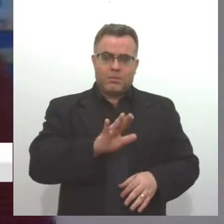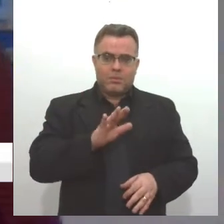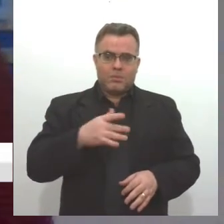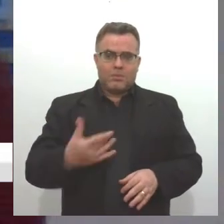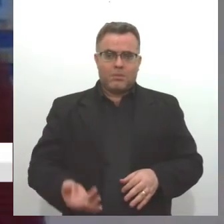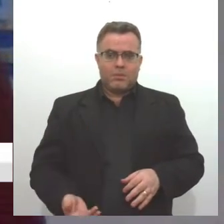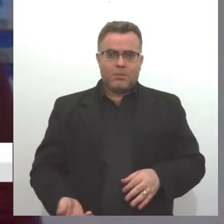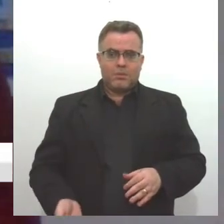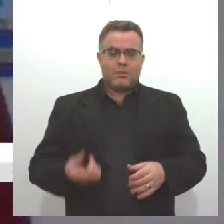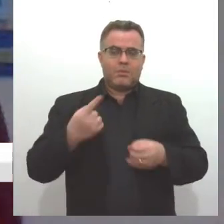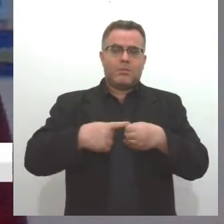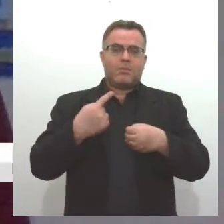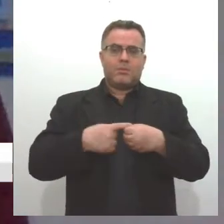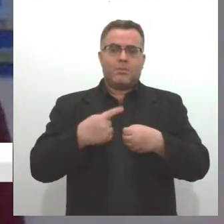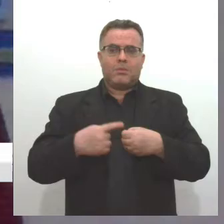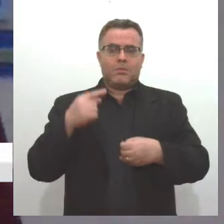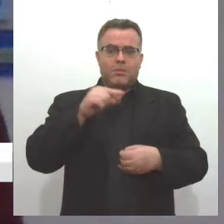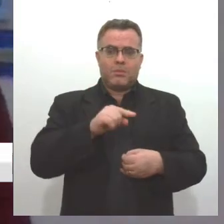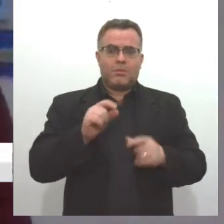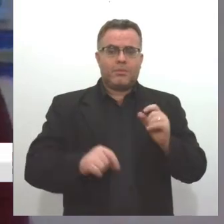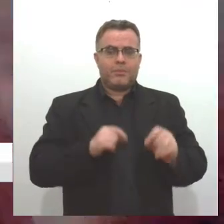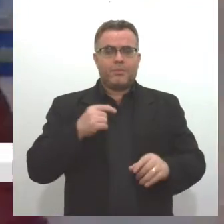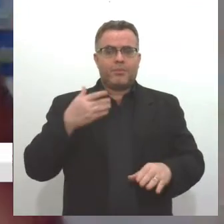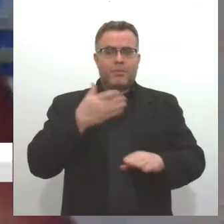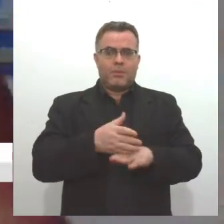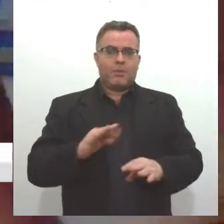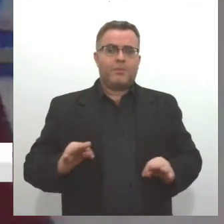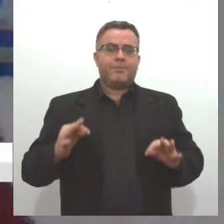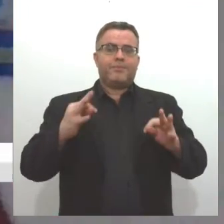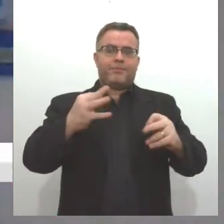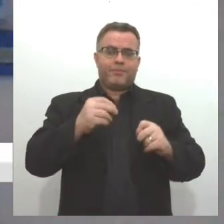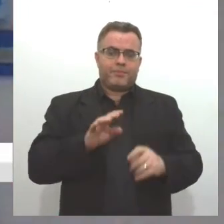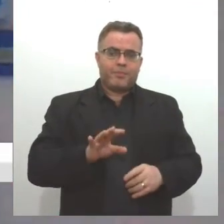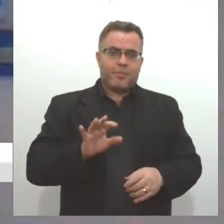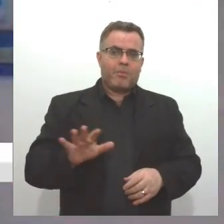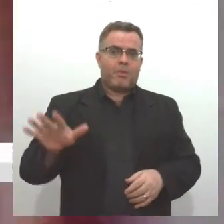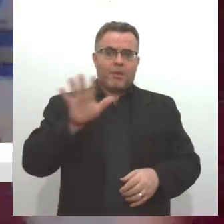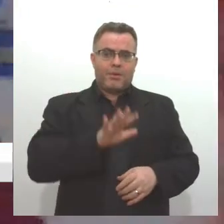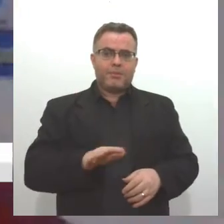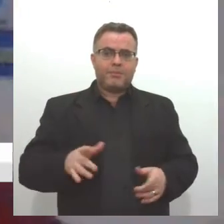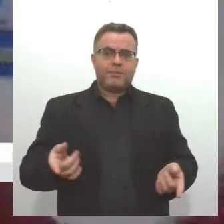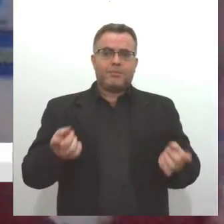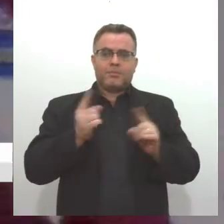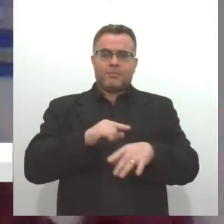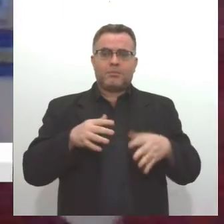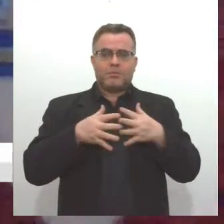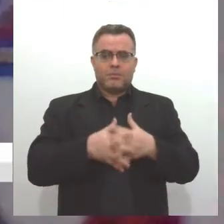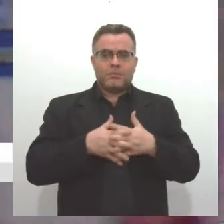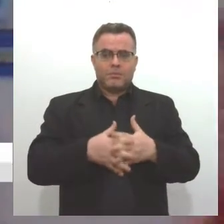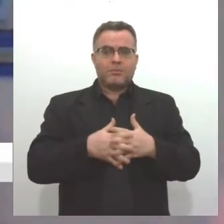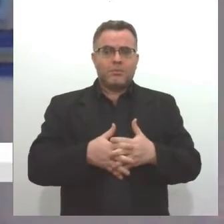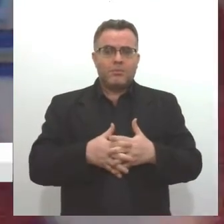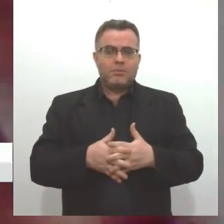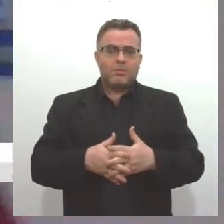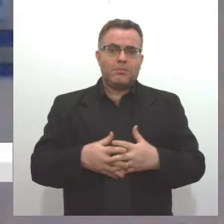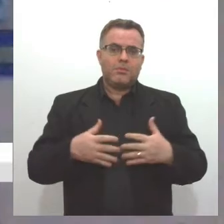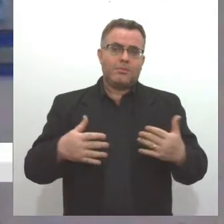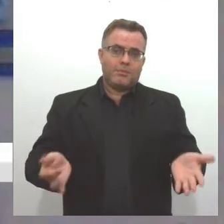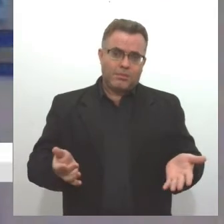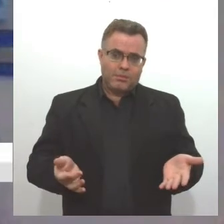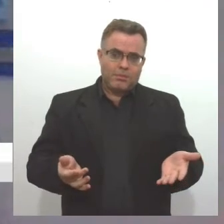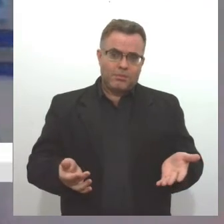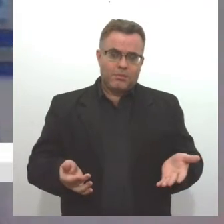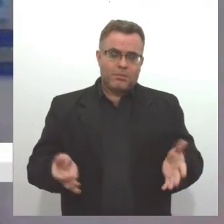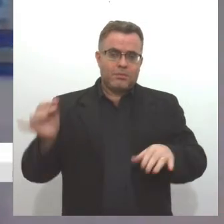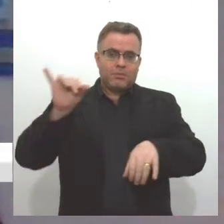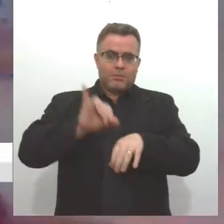com o município de Lagarto, e que tem que atender todo o estado na via contrária do que é outras cidades do Brasil, onde na